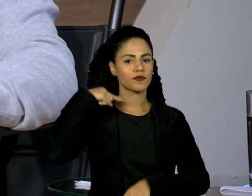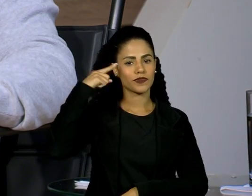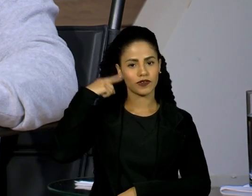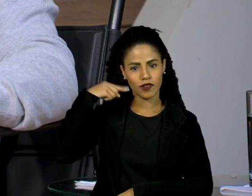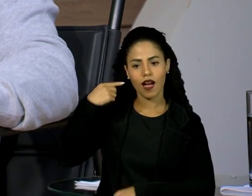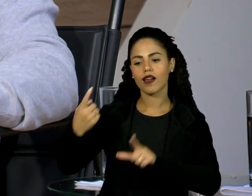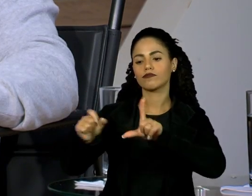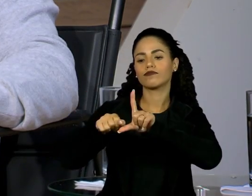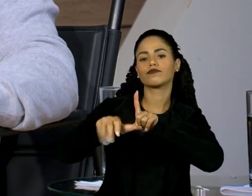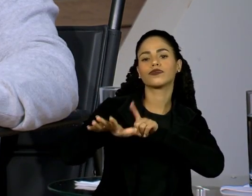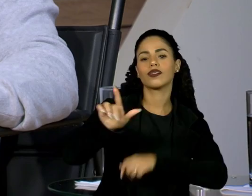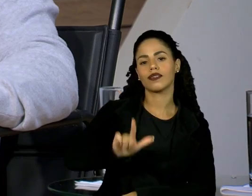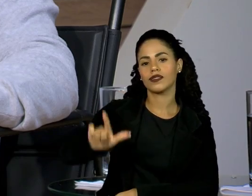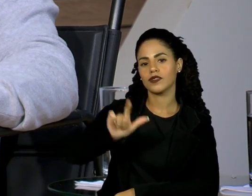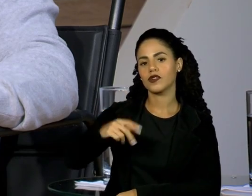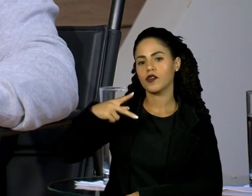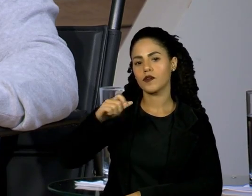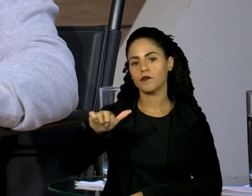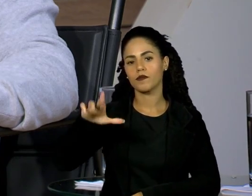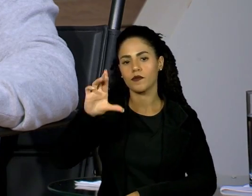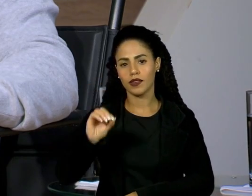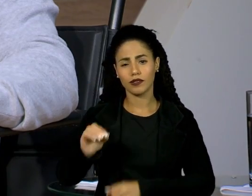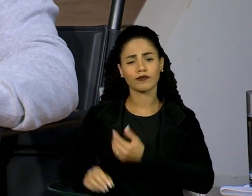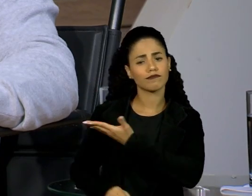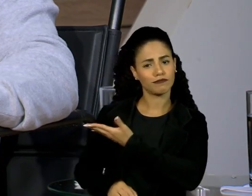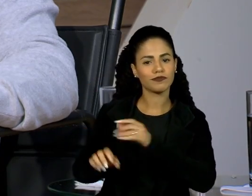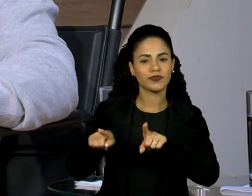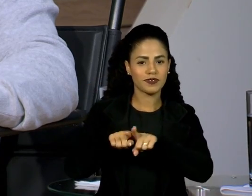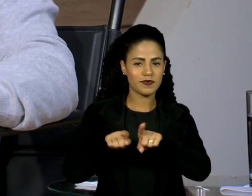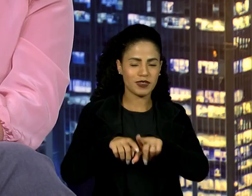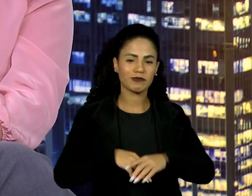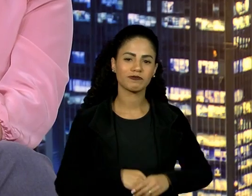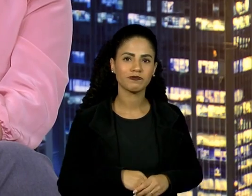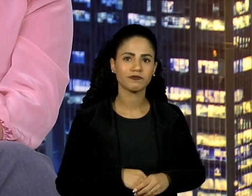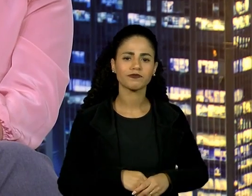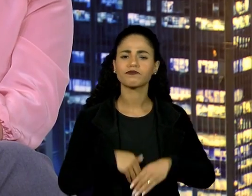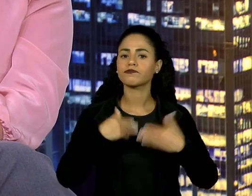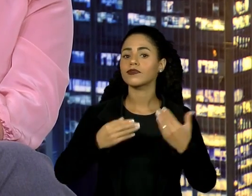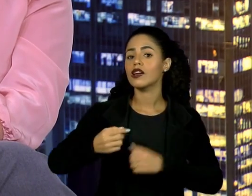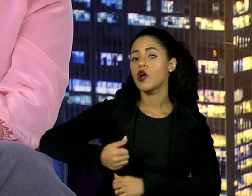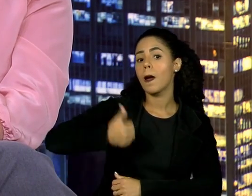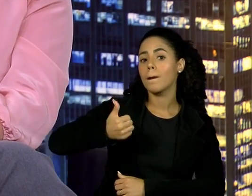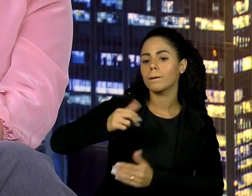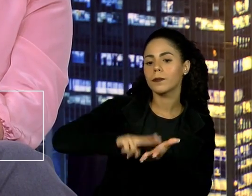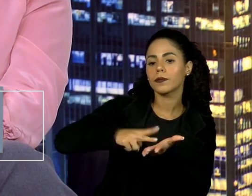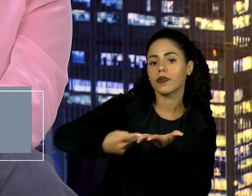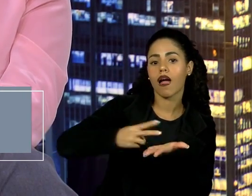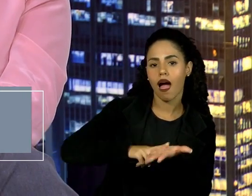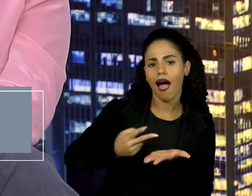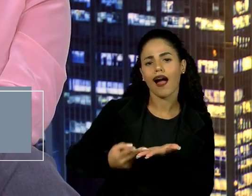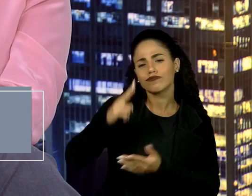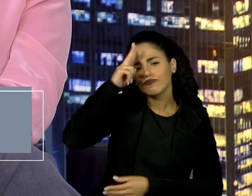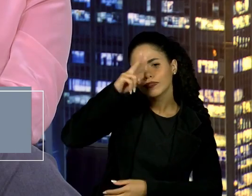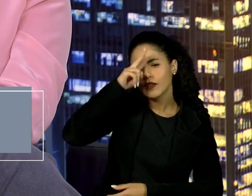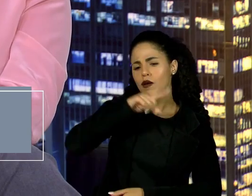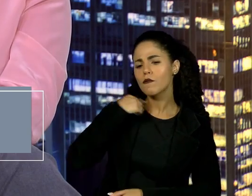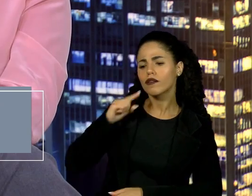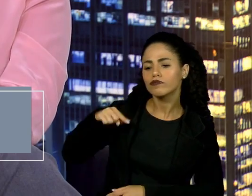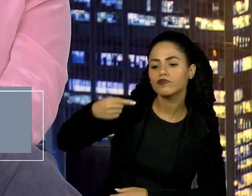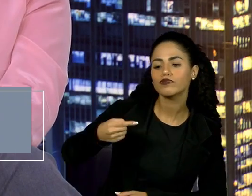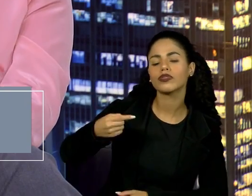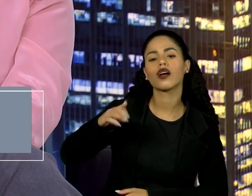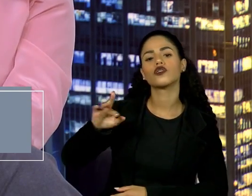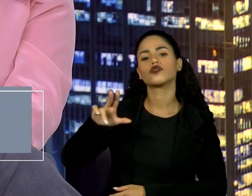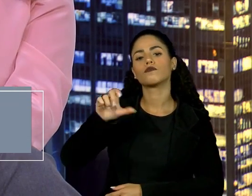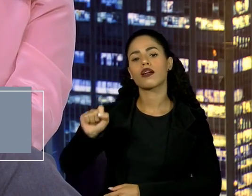e influenciador literário, o Pedro Pacífico, o Bookster. A primeira tradução de Memórias Póstumas de Brás Cubas para o inglês foi